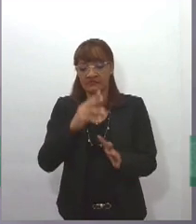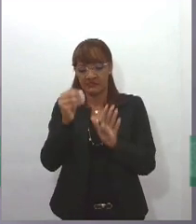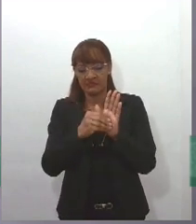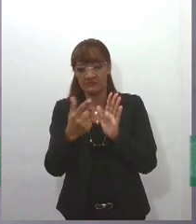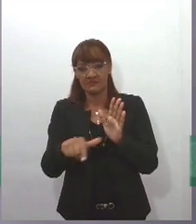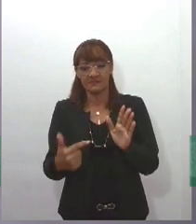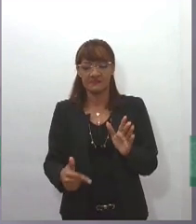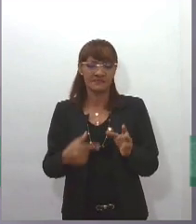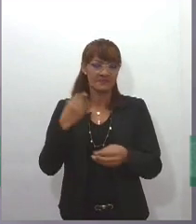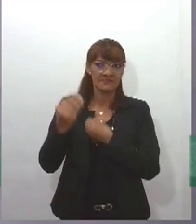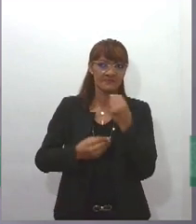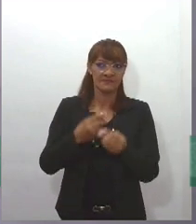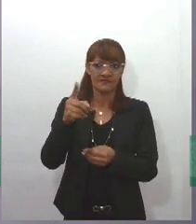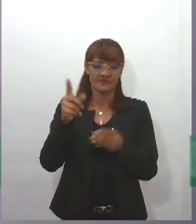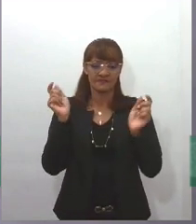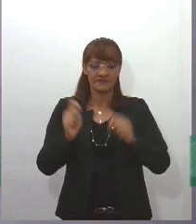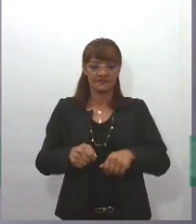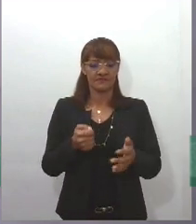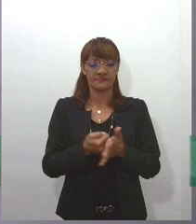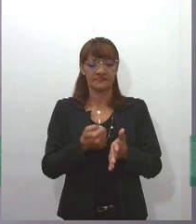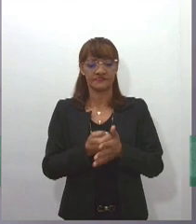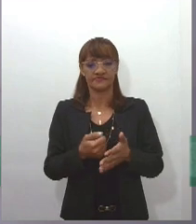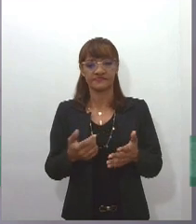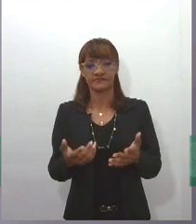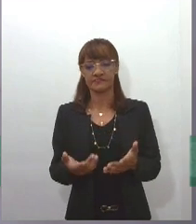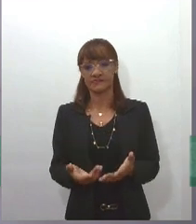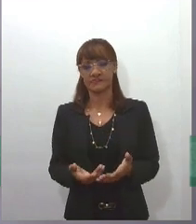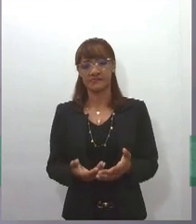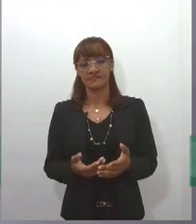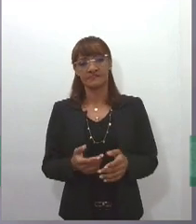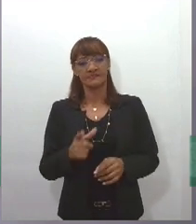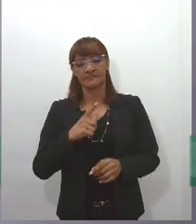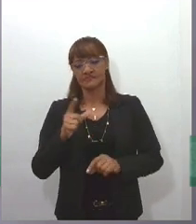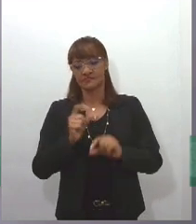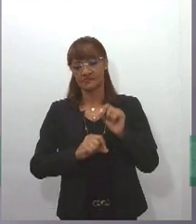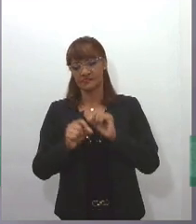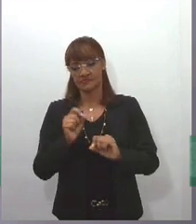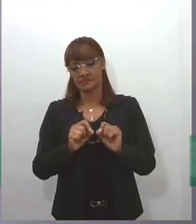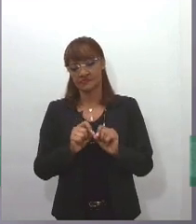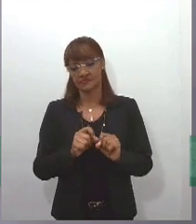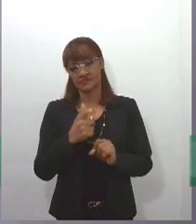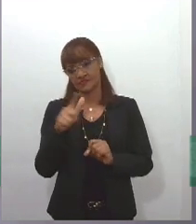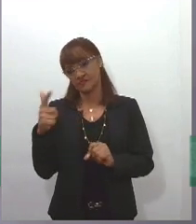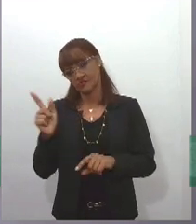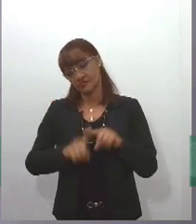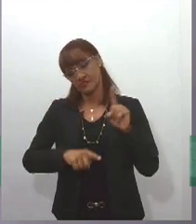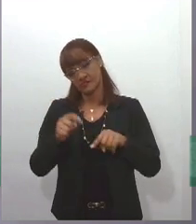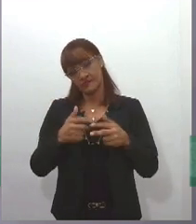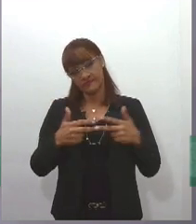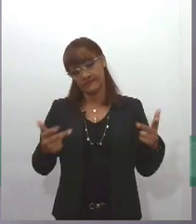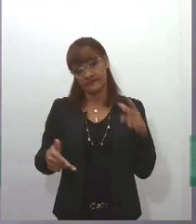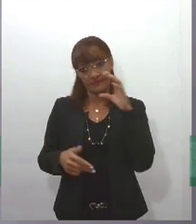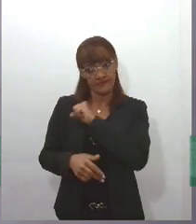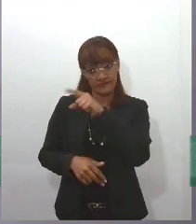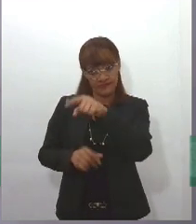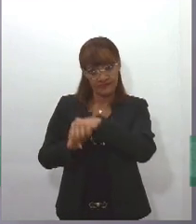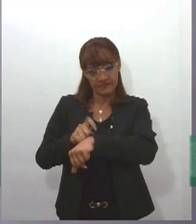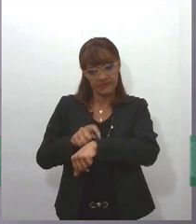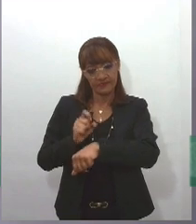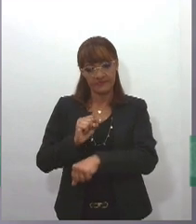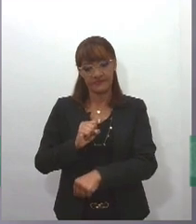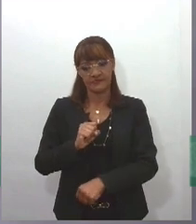feita essa cobrança ela é uma compensação a isenção de outros produtos rapidamente pra gente poder fechar